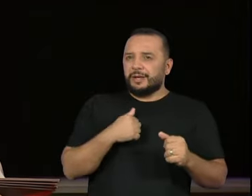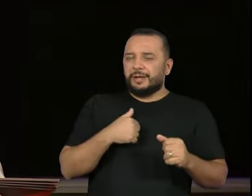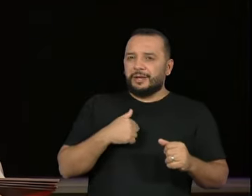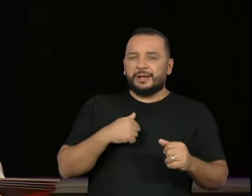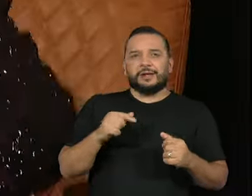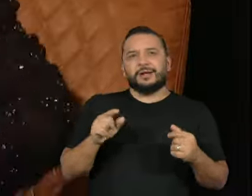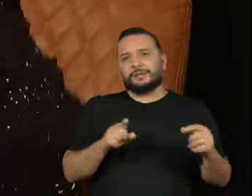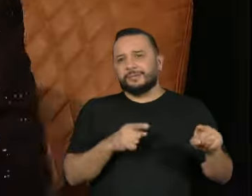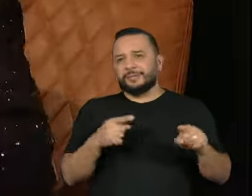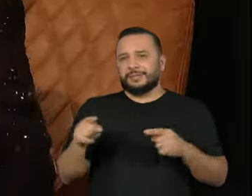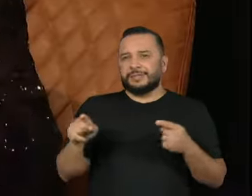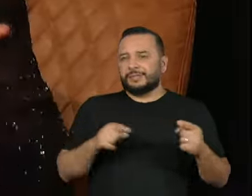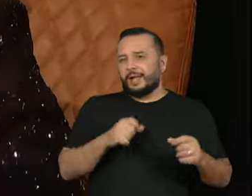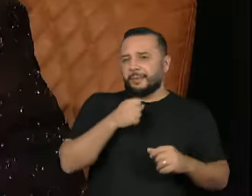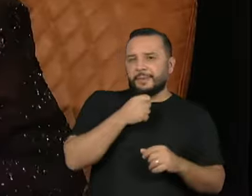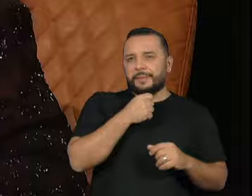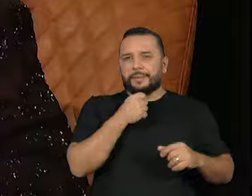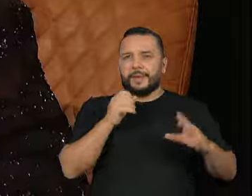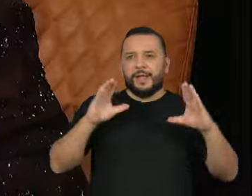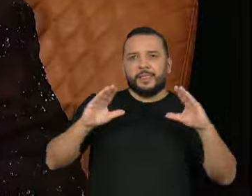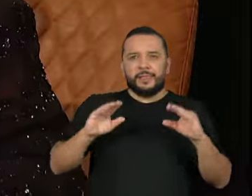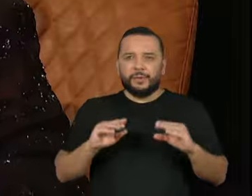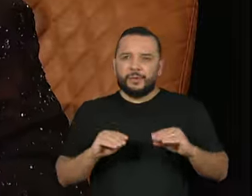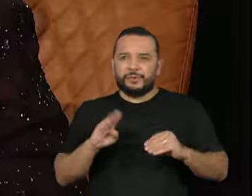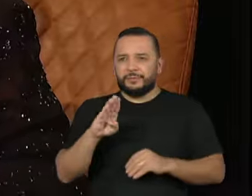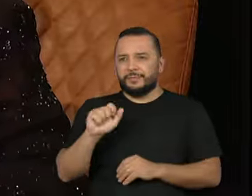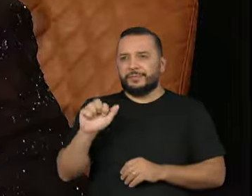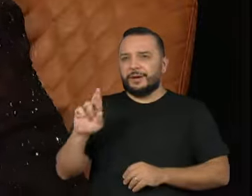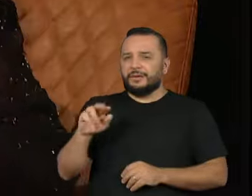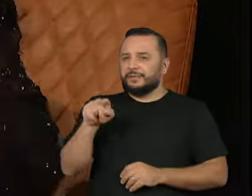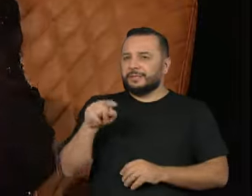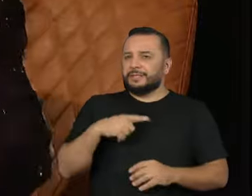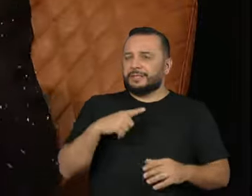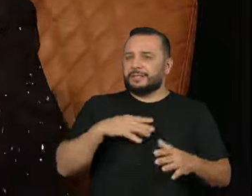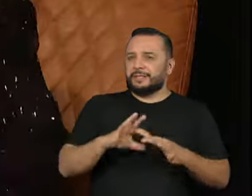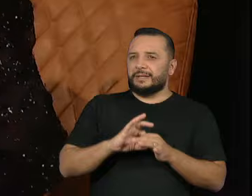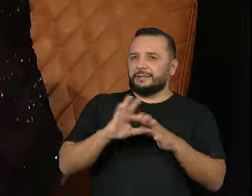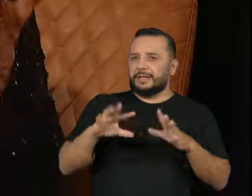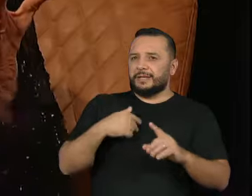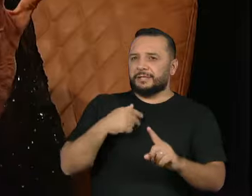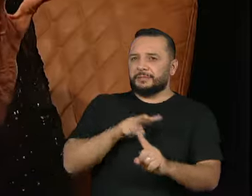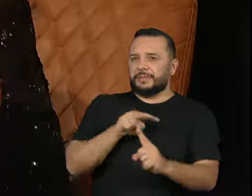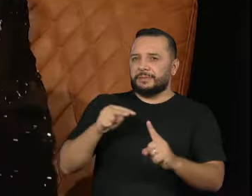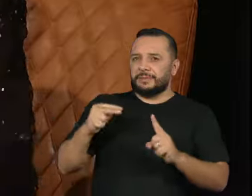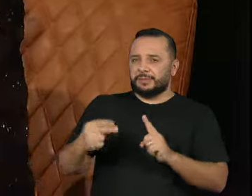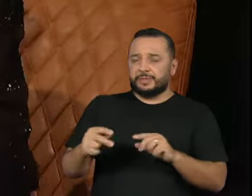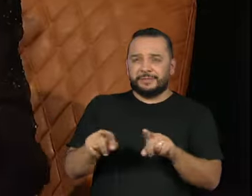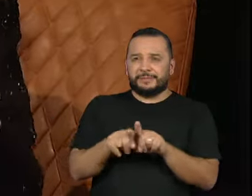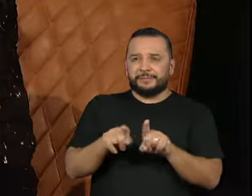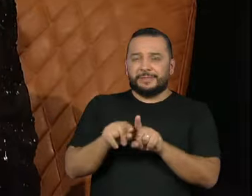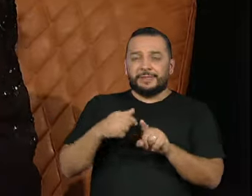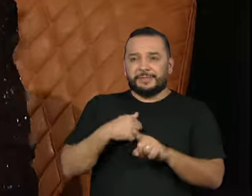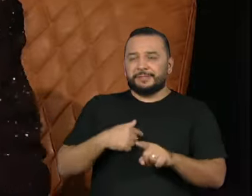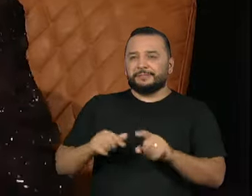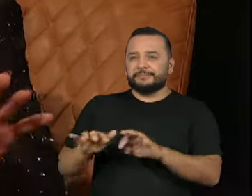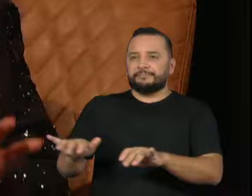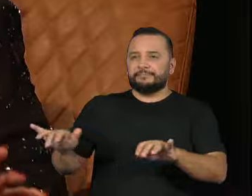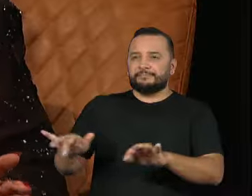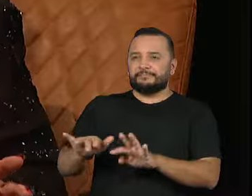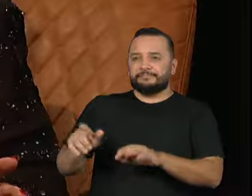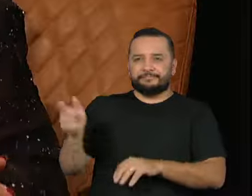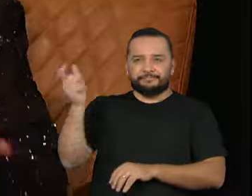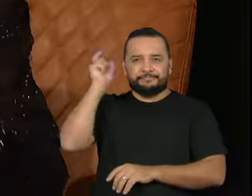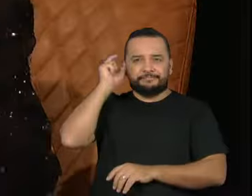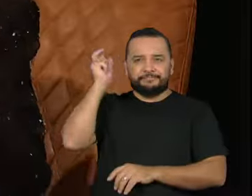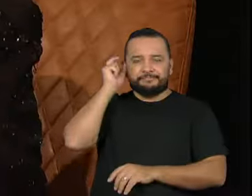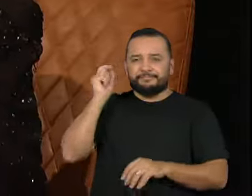noite, né? Te dava essa liberdade, né? De visão e de ouvido mesmo, porque cada pianista parece tudo igual, mas